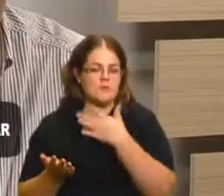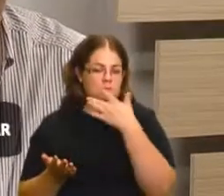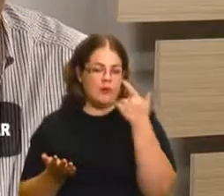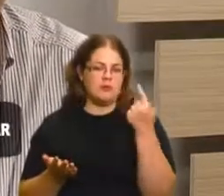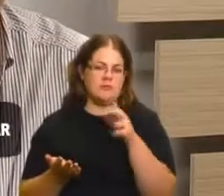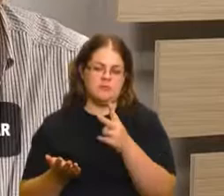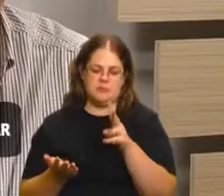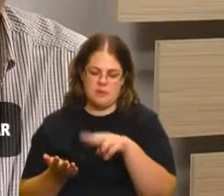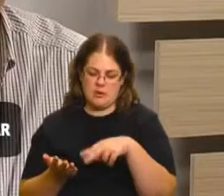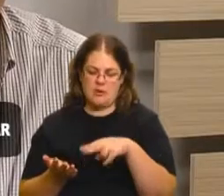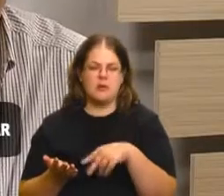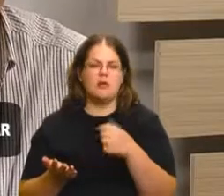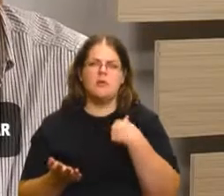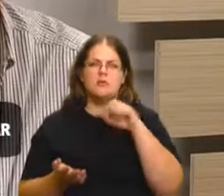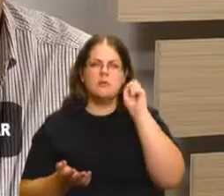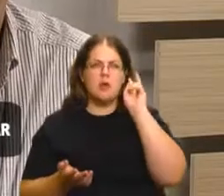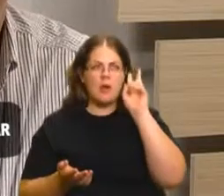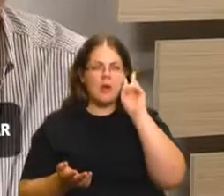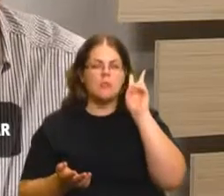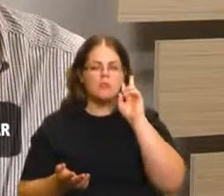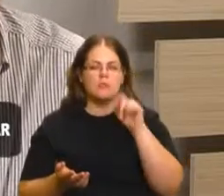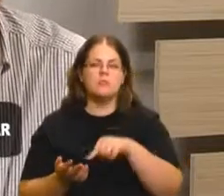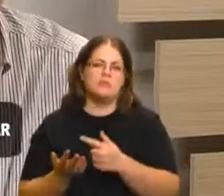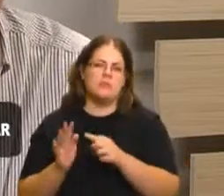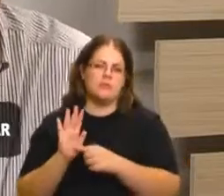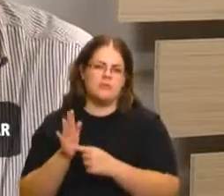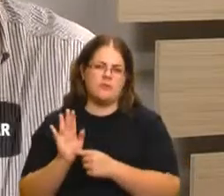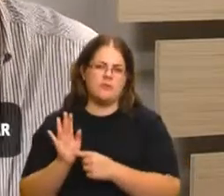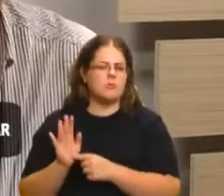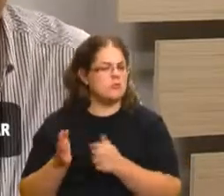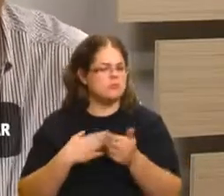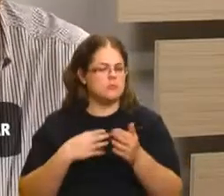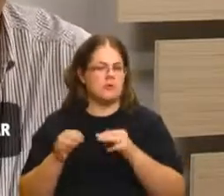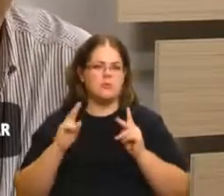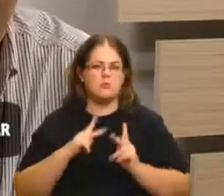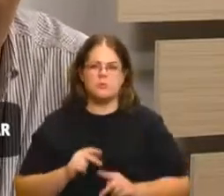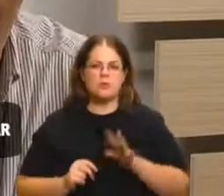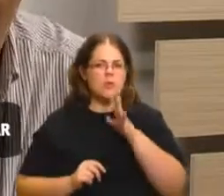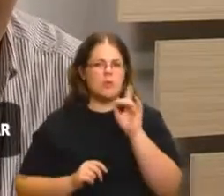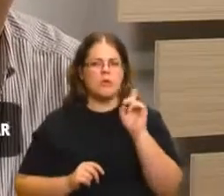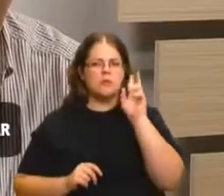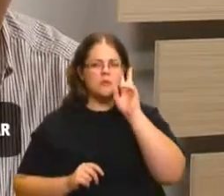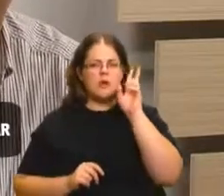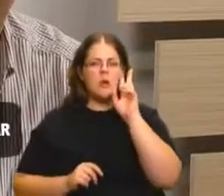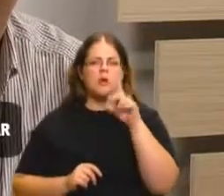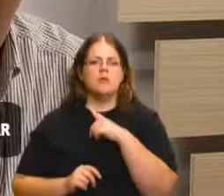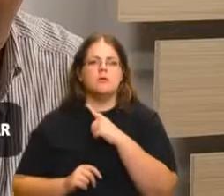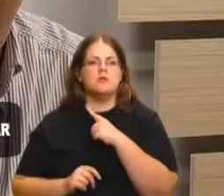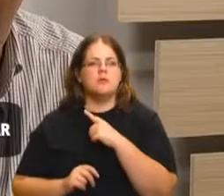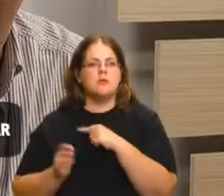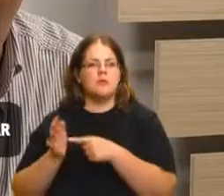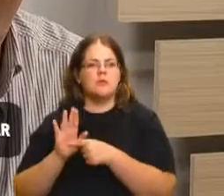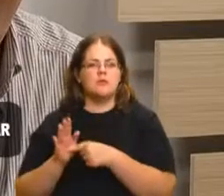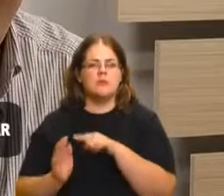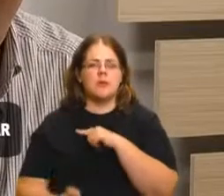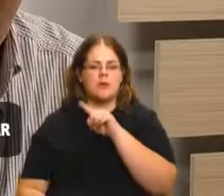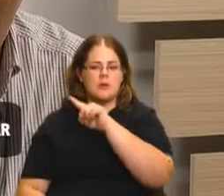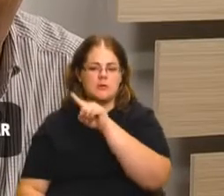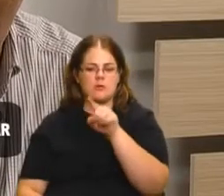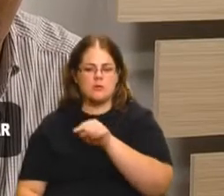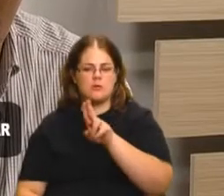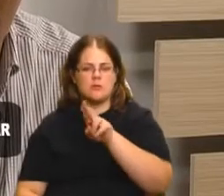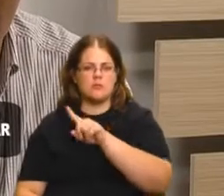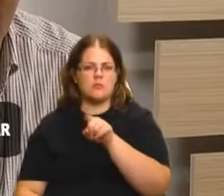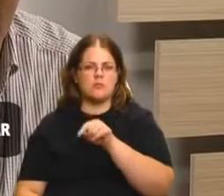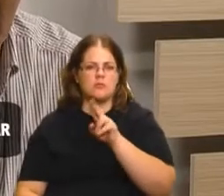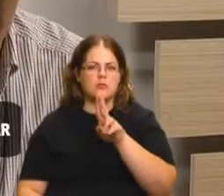tal. Eu estou lembrando de um filme agora aqui, que para qualquer pessoa, mesmo que não conheça a história, Zuzu